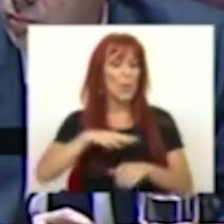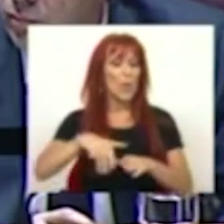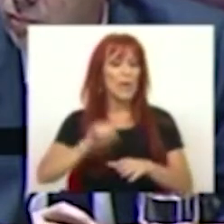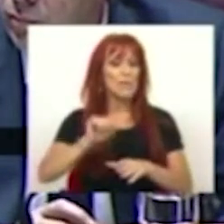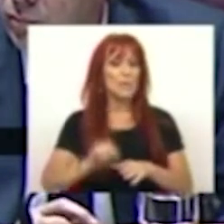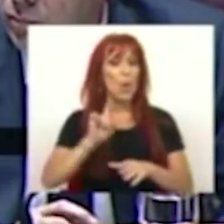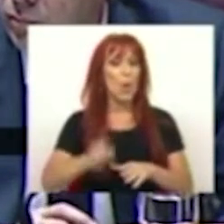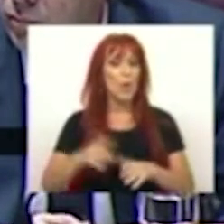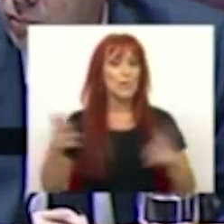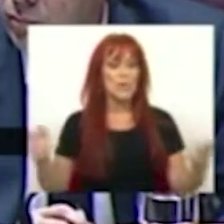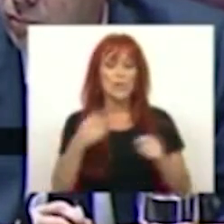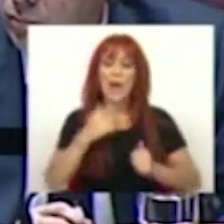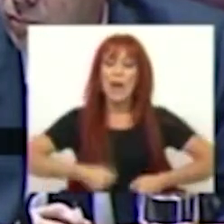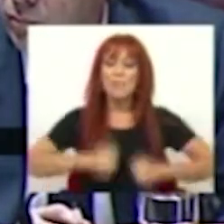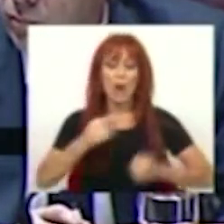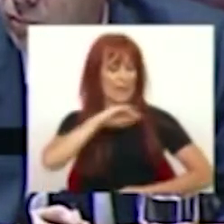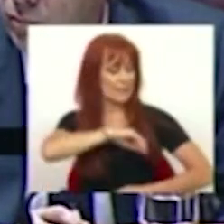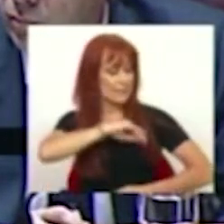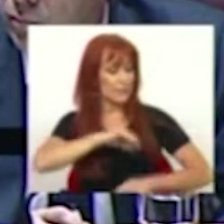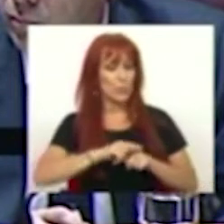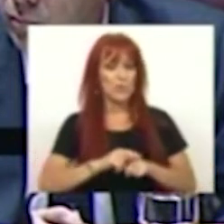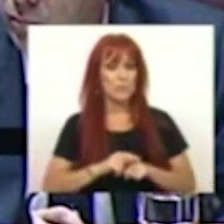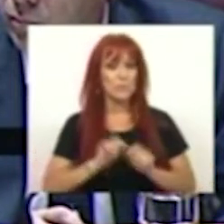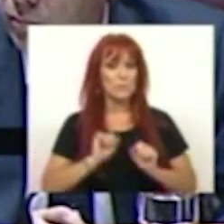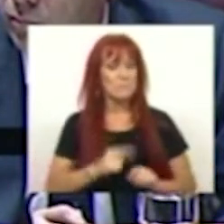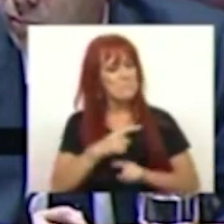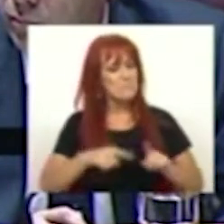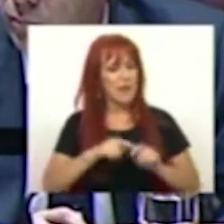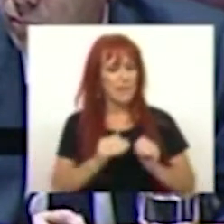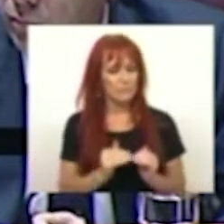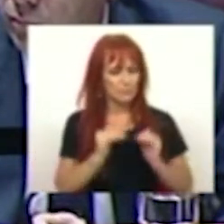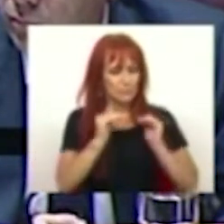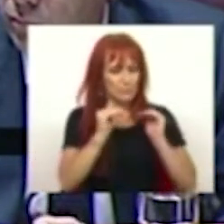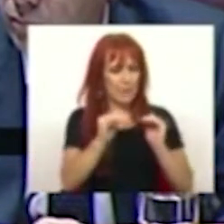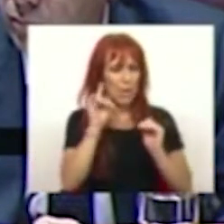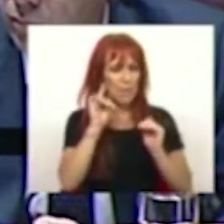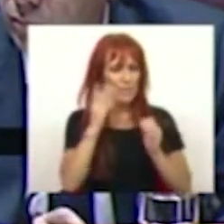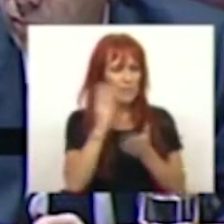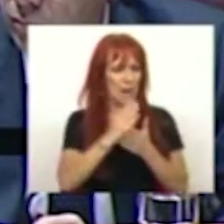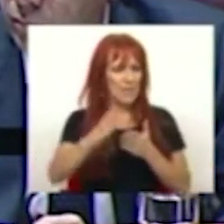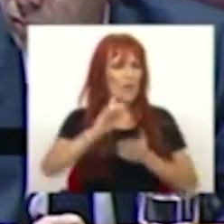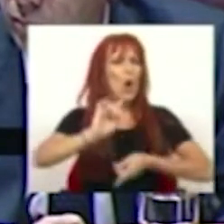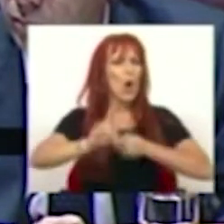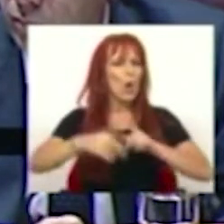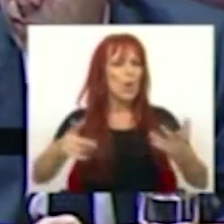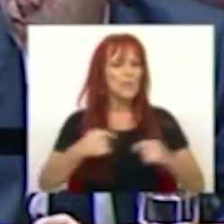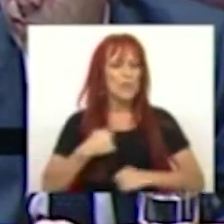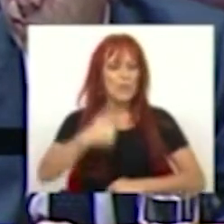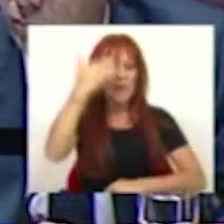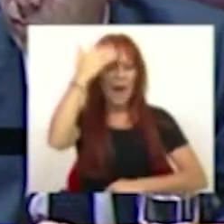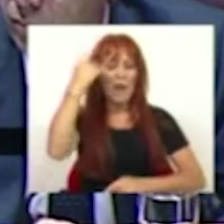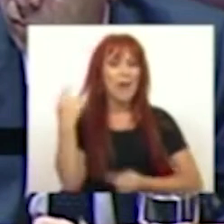contexto em que a melhoria do rendimento mediano eleva o valor a partir do qual